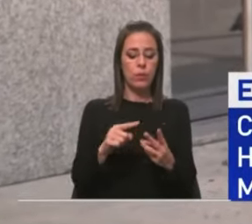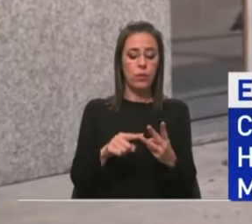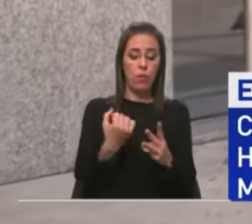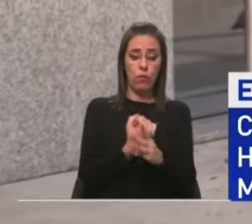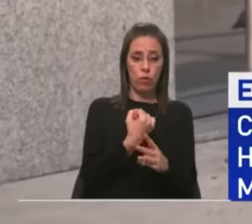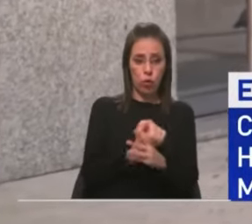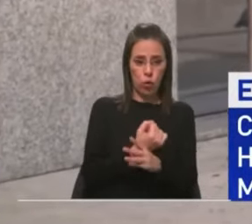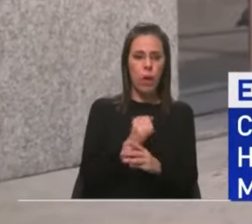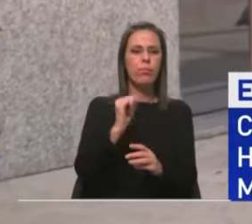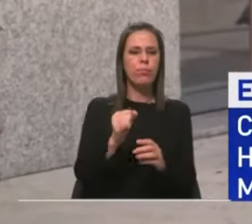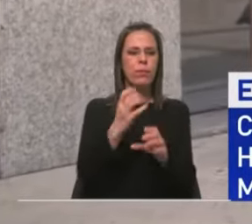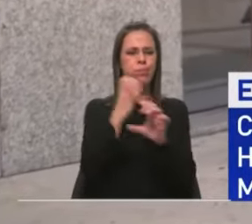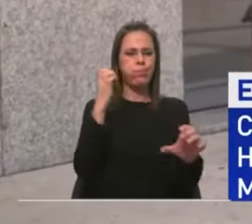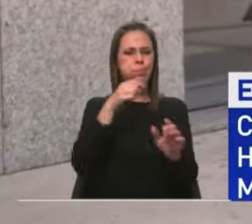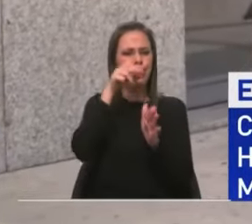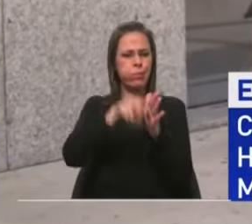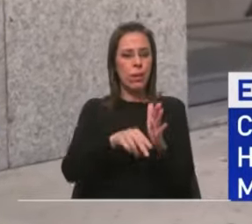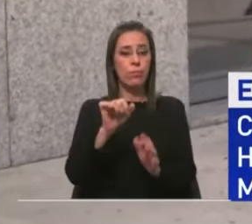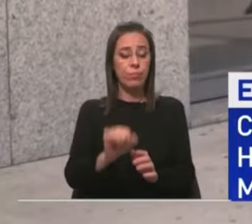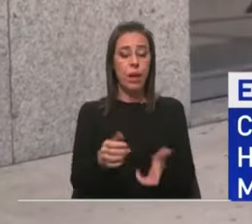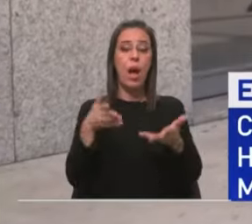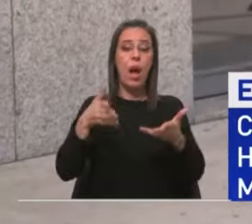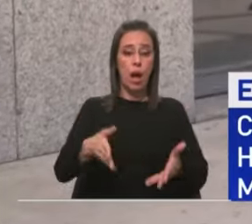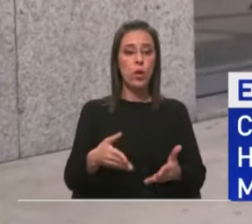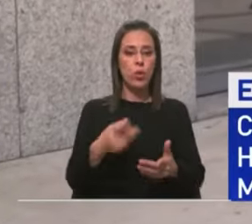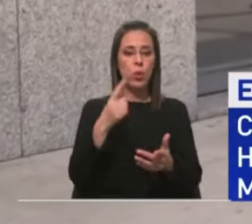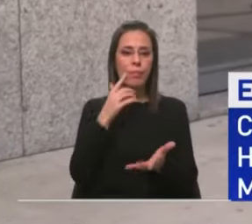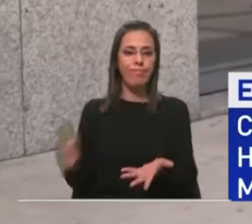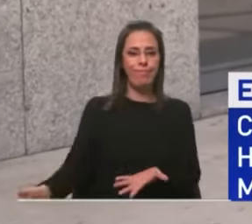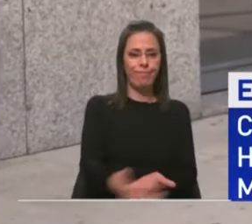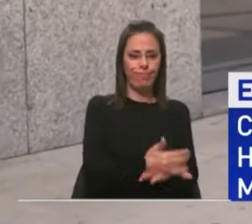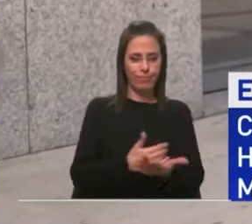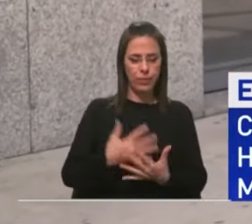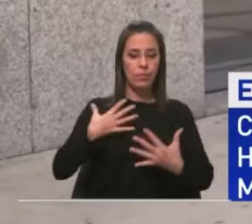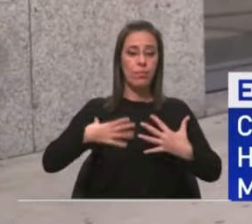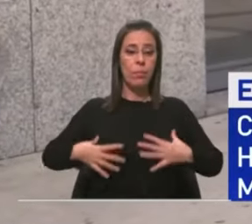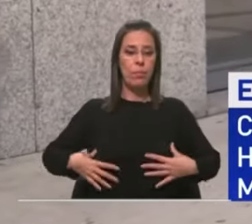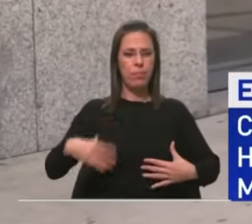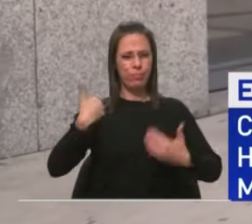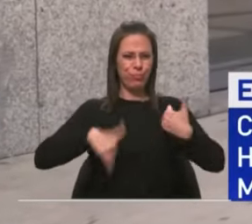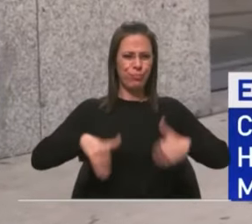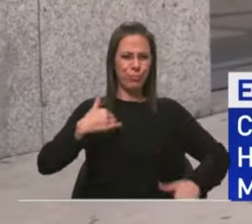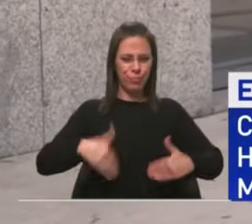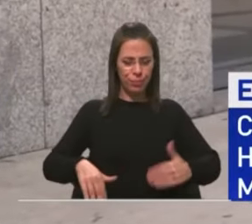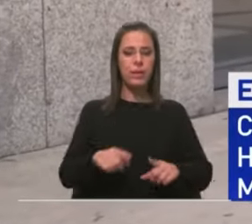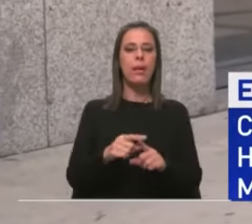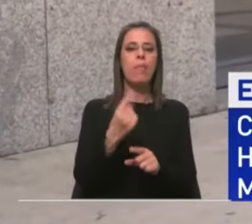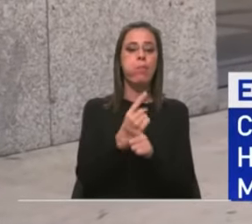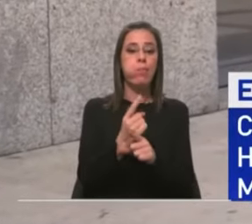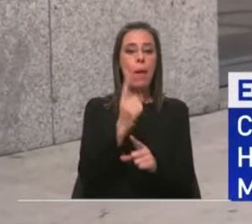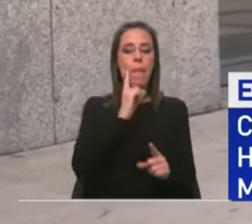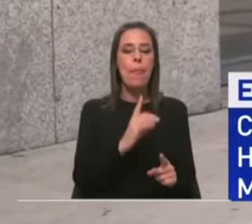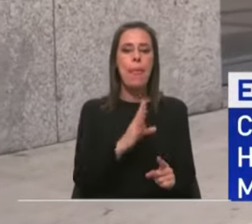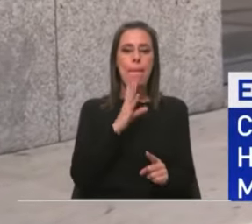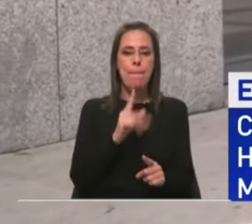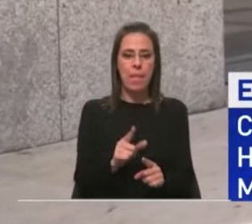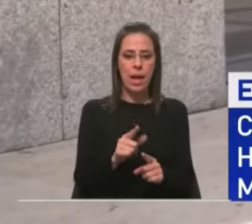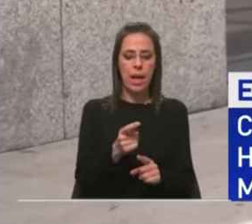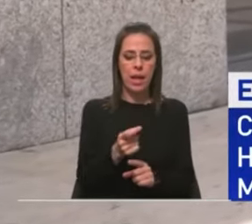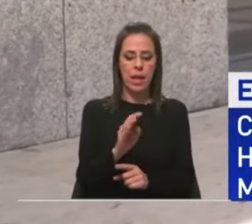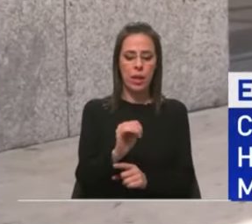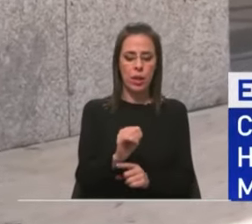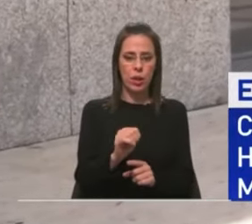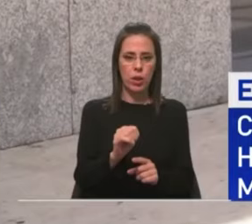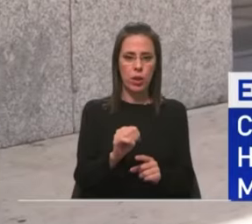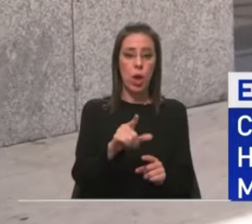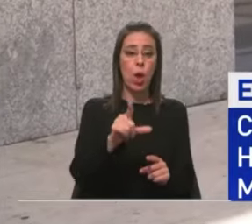funcionário de uma agência funerária que ajudou as autoridades na recolha do parte do cadáver e também da mãe de Esmeralda Ferreira,